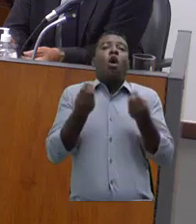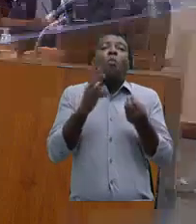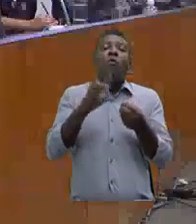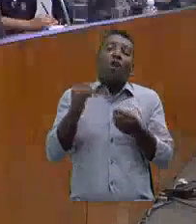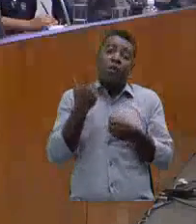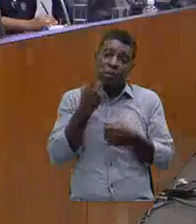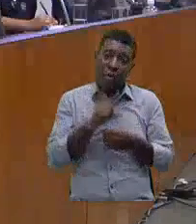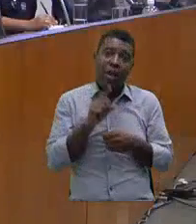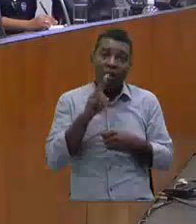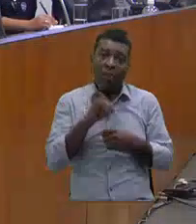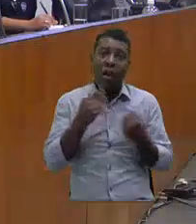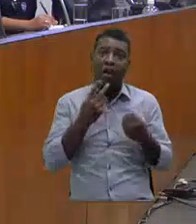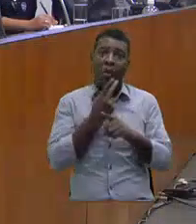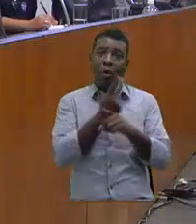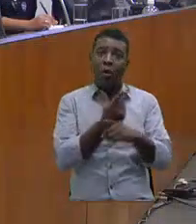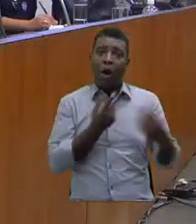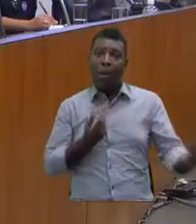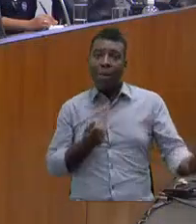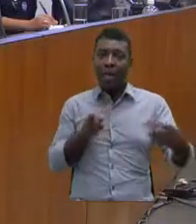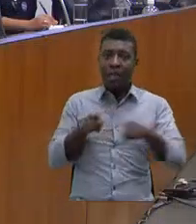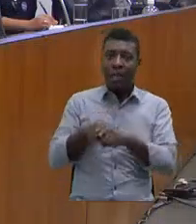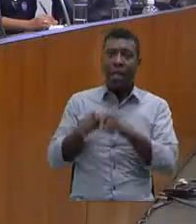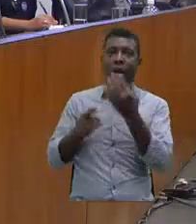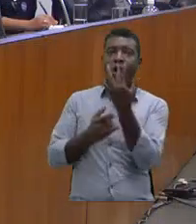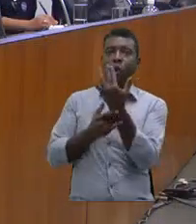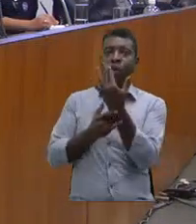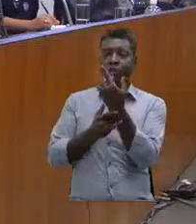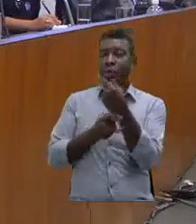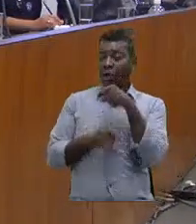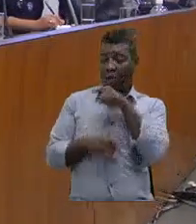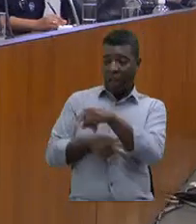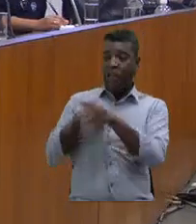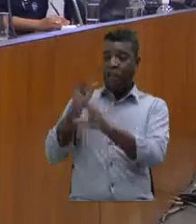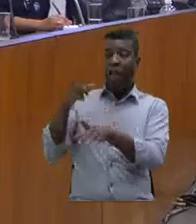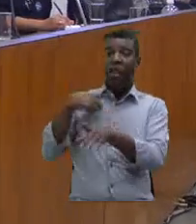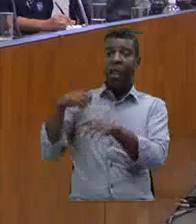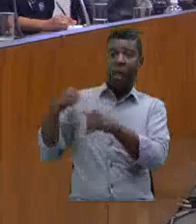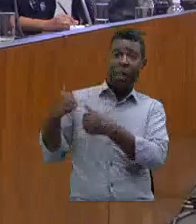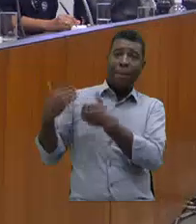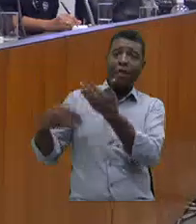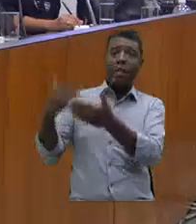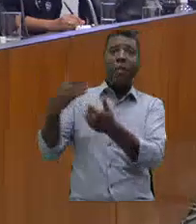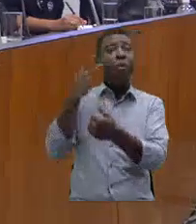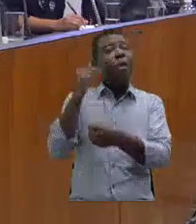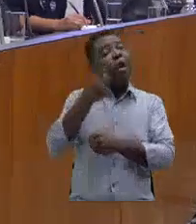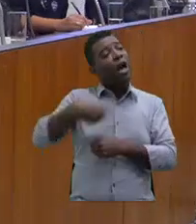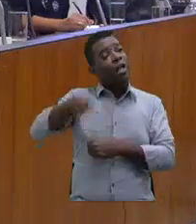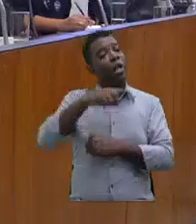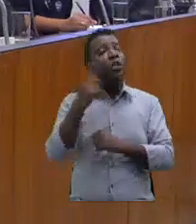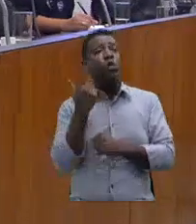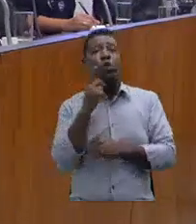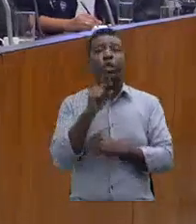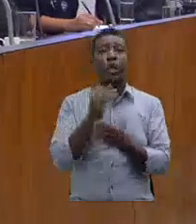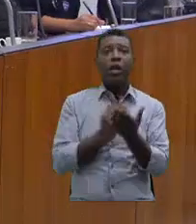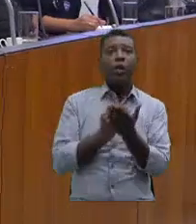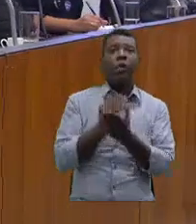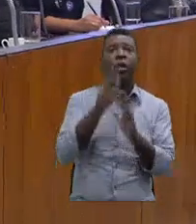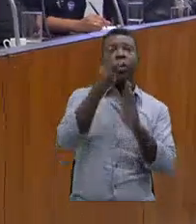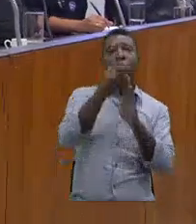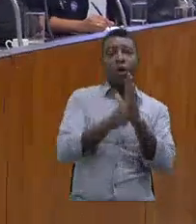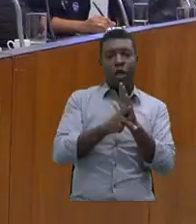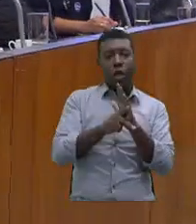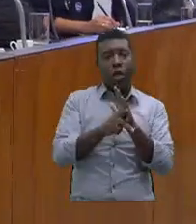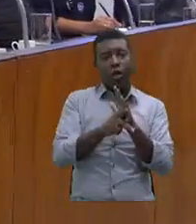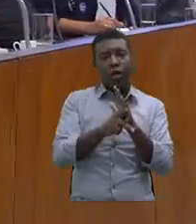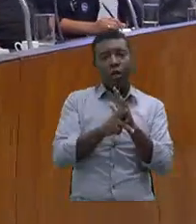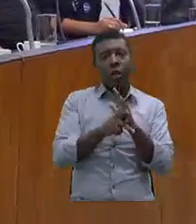com a FMG, que eu já conversei com eles, eles têm o geoprocessamento, para que a gente possa iniciar esse projeto e terminá-lo até